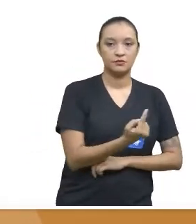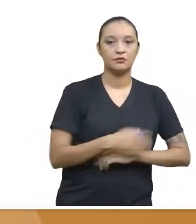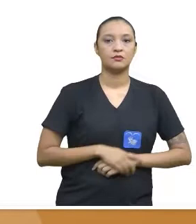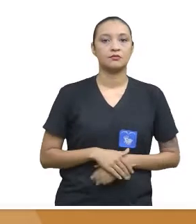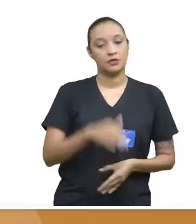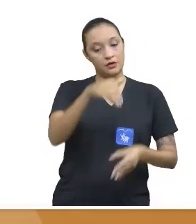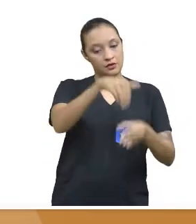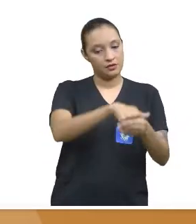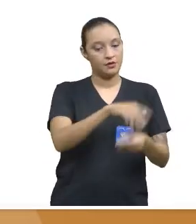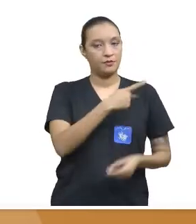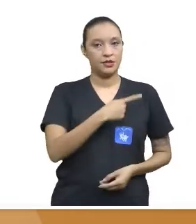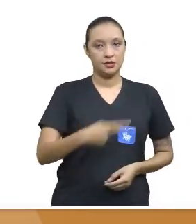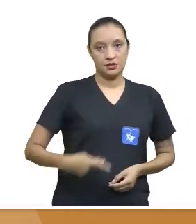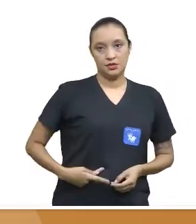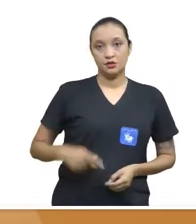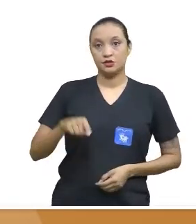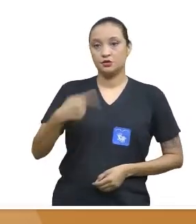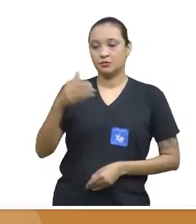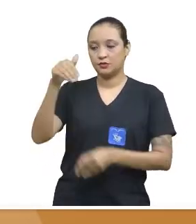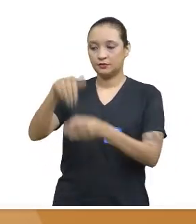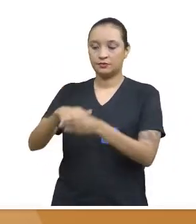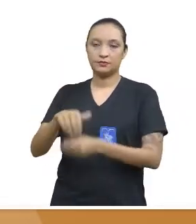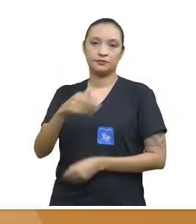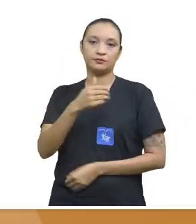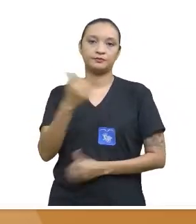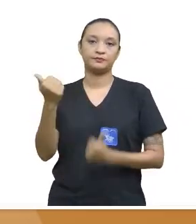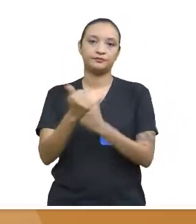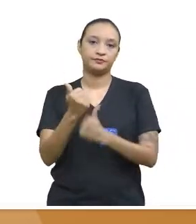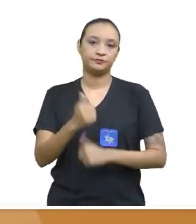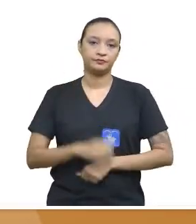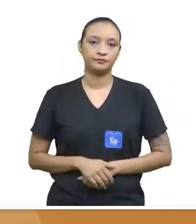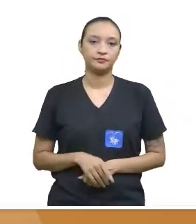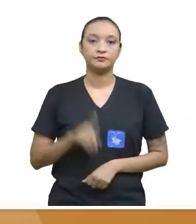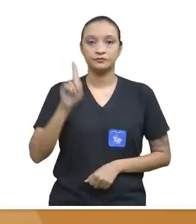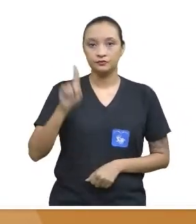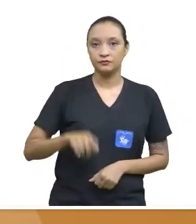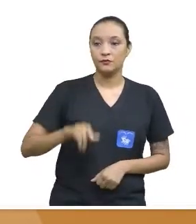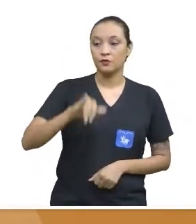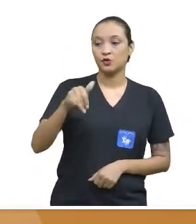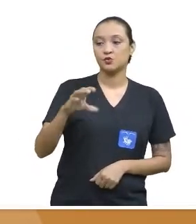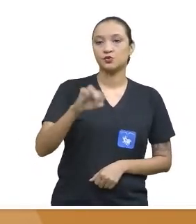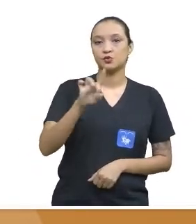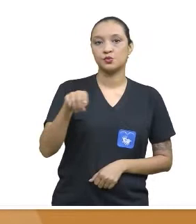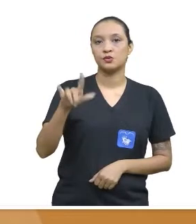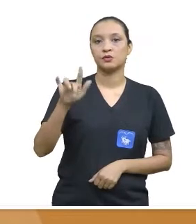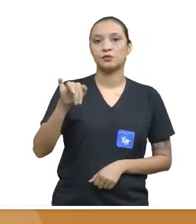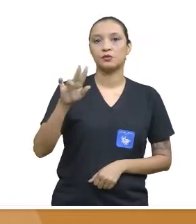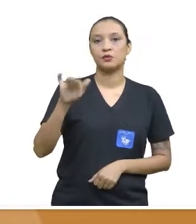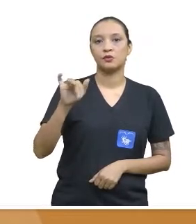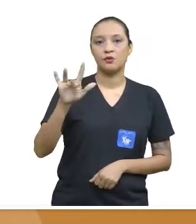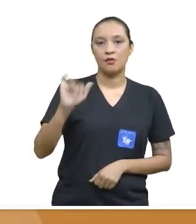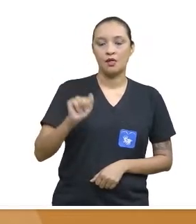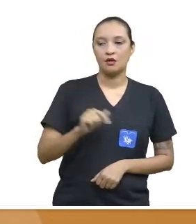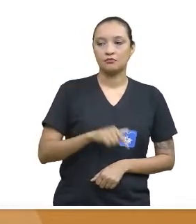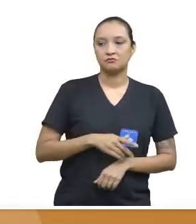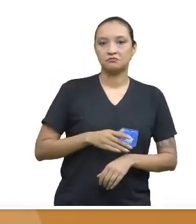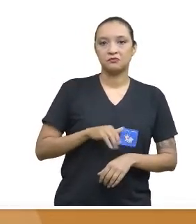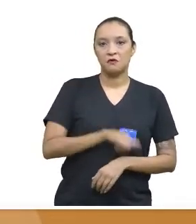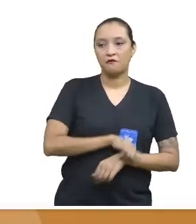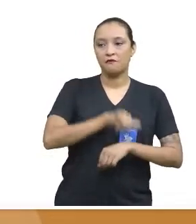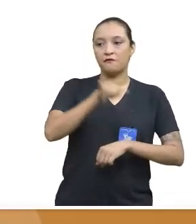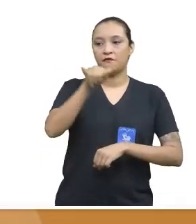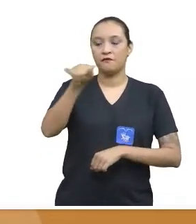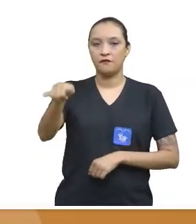presidente e elegemos o vice, e o vice de Jânio Quadros era João Goulart. mandou João Goulart para a China para estreitar relações